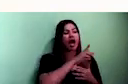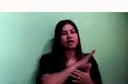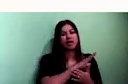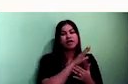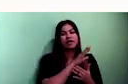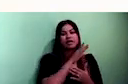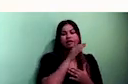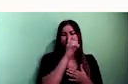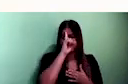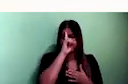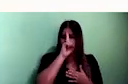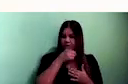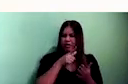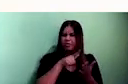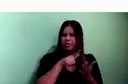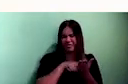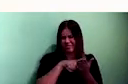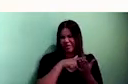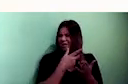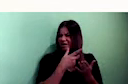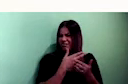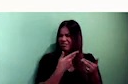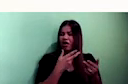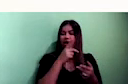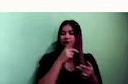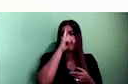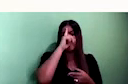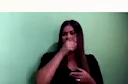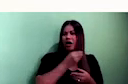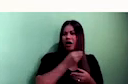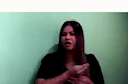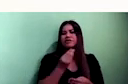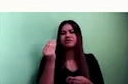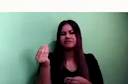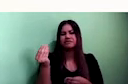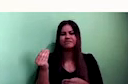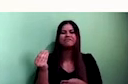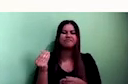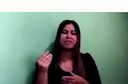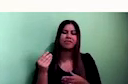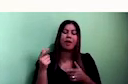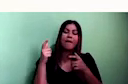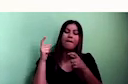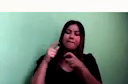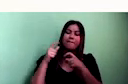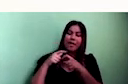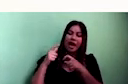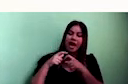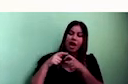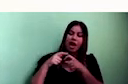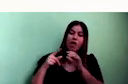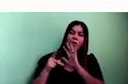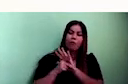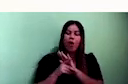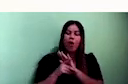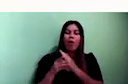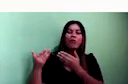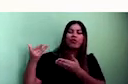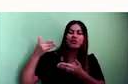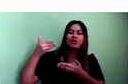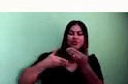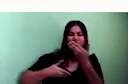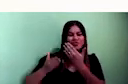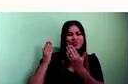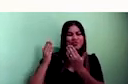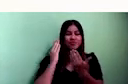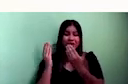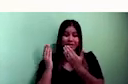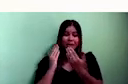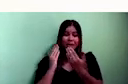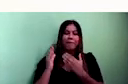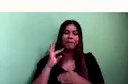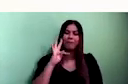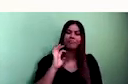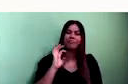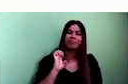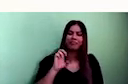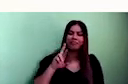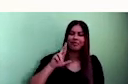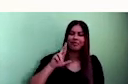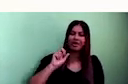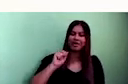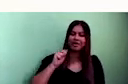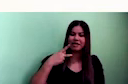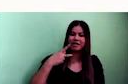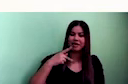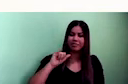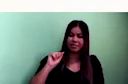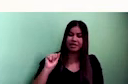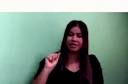práticas dessas, tem disponível, inclusive, dança circular, né? Arte-terapia, então você tem que buscar aí na sua região,